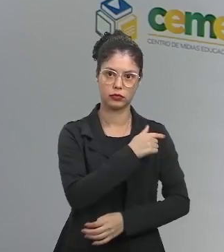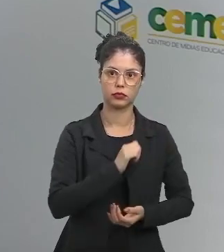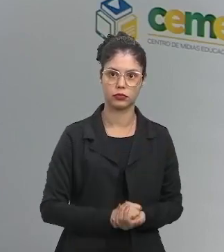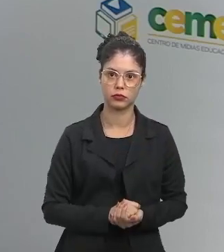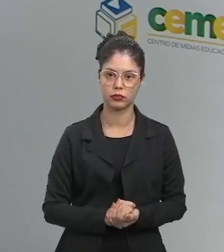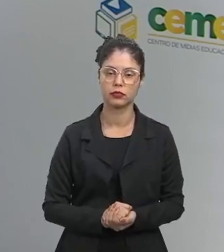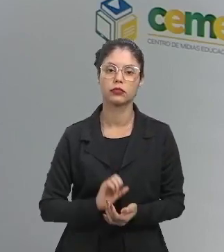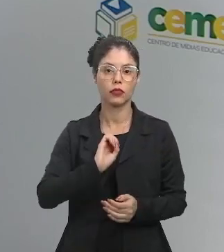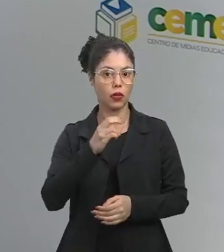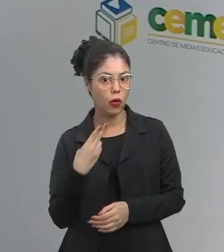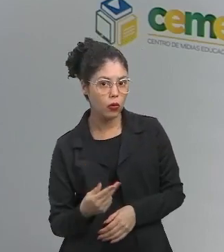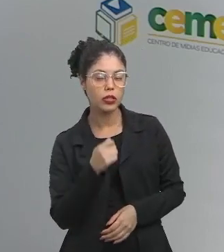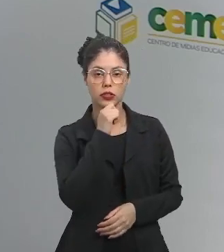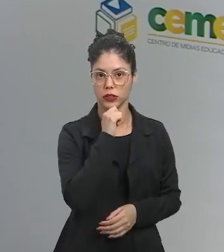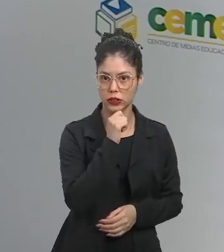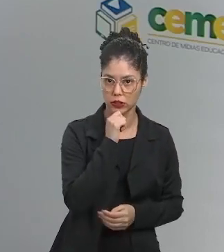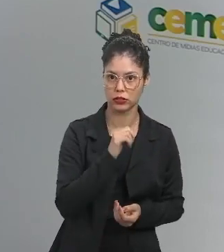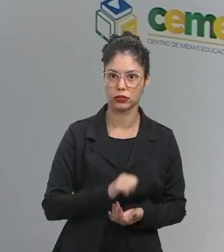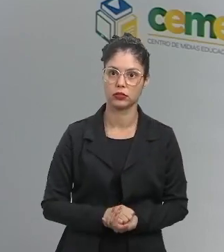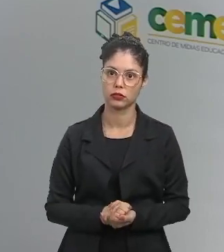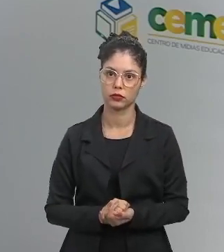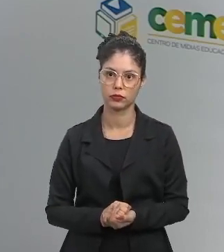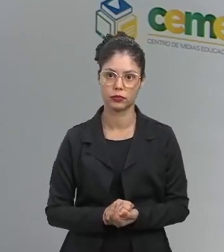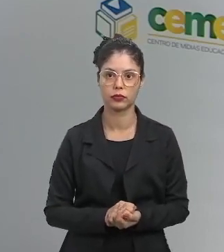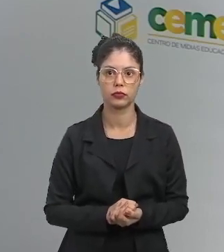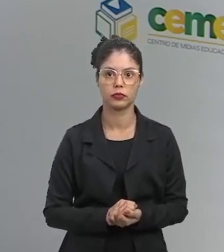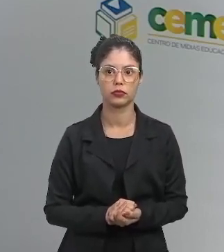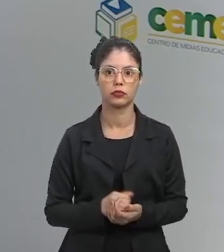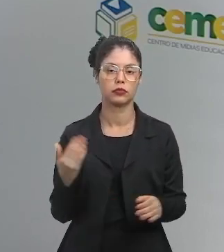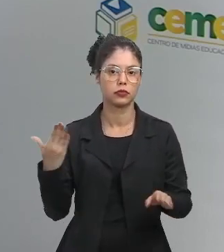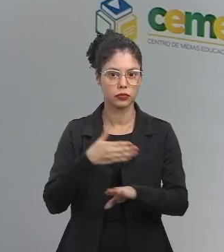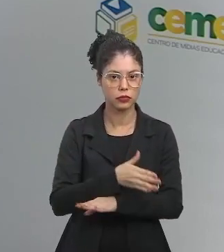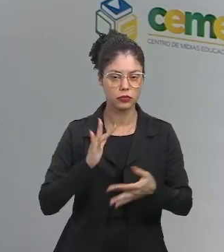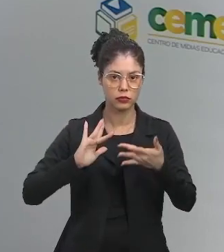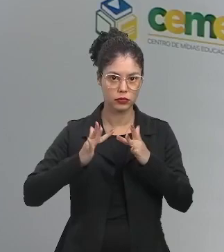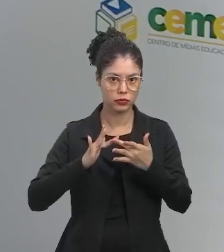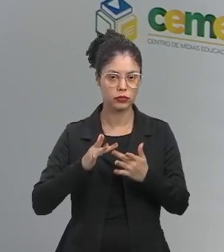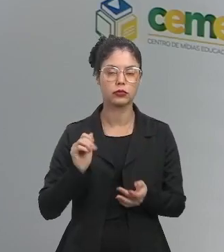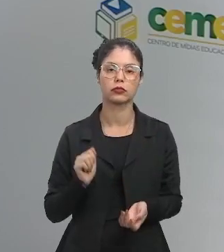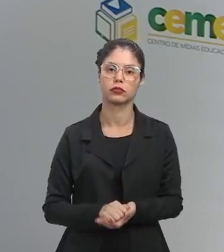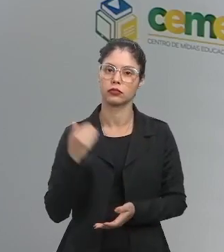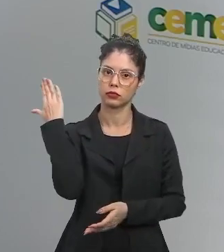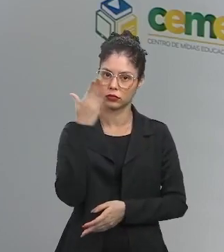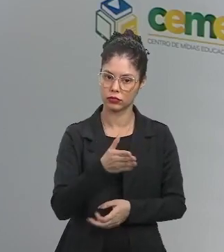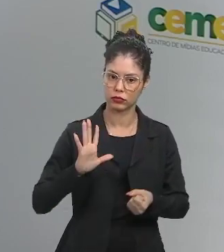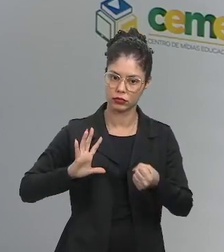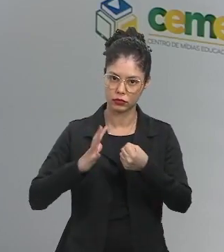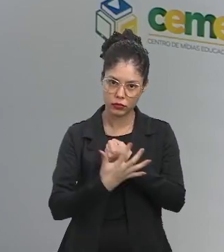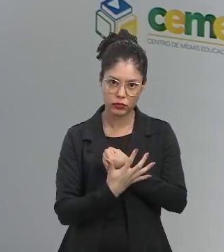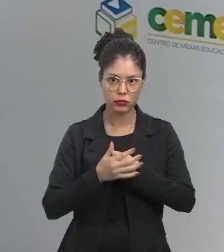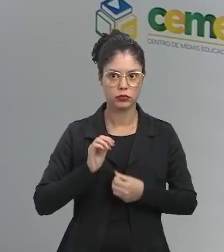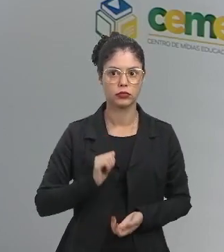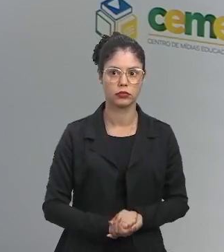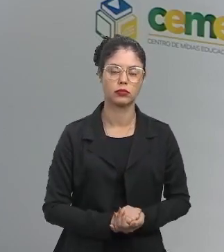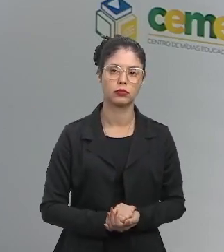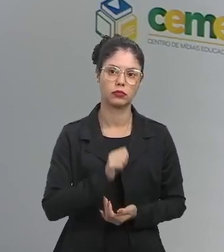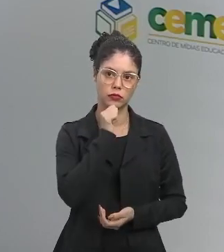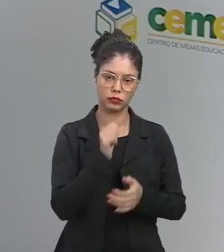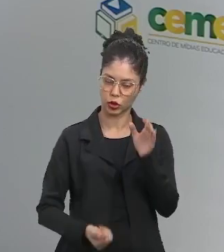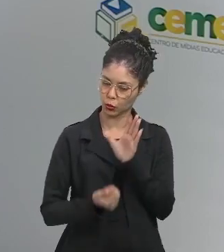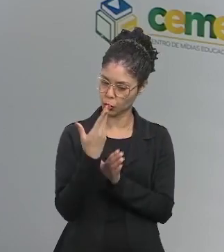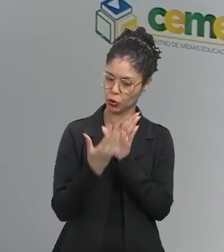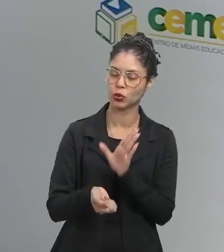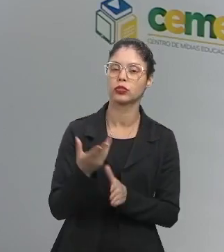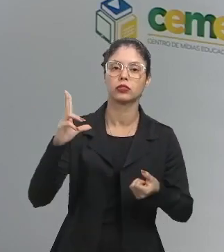uma vacinação, ou no momento que o indivíduo entrou em contato diretamente com o vírus. Ele, então, produz